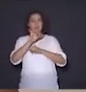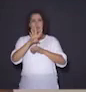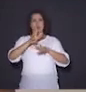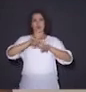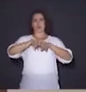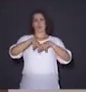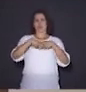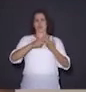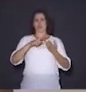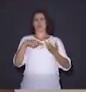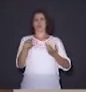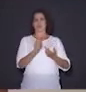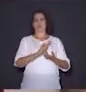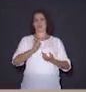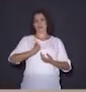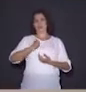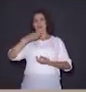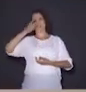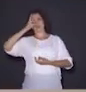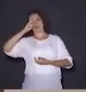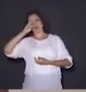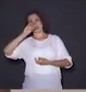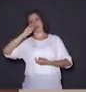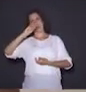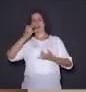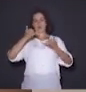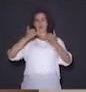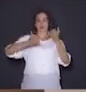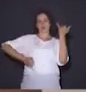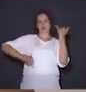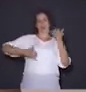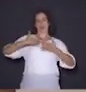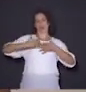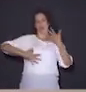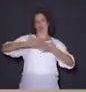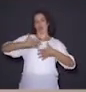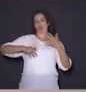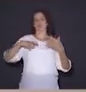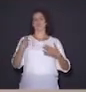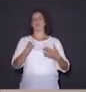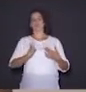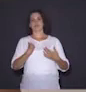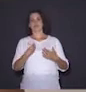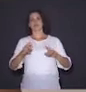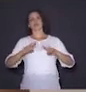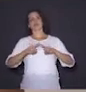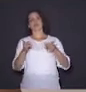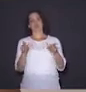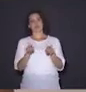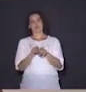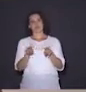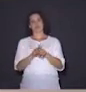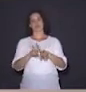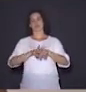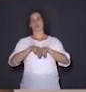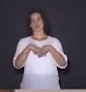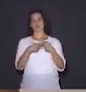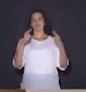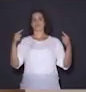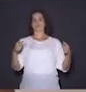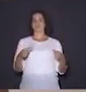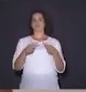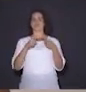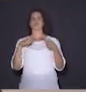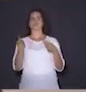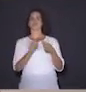do nosso dia a dia não só porque quando a conexão cai só atrapalha a nossa rotina mas também porque tudo está relacionado com a